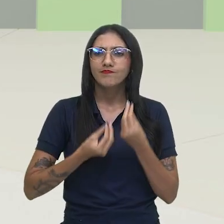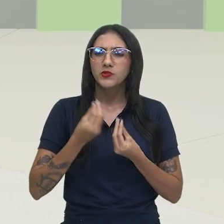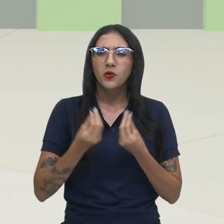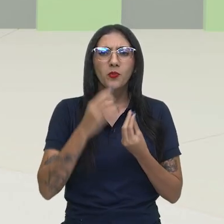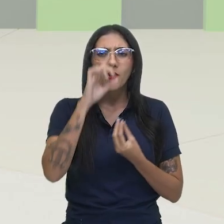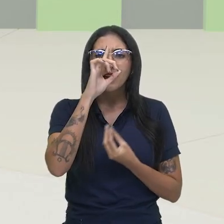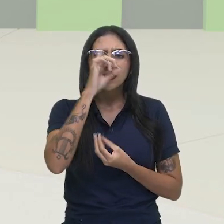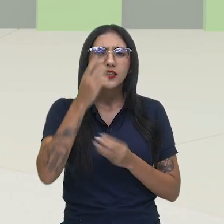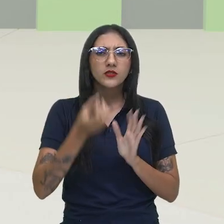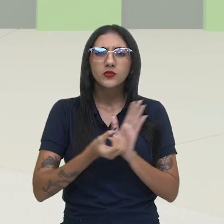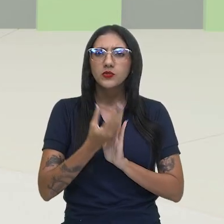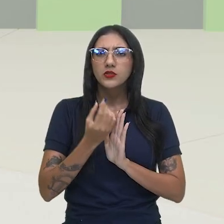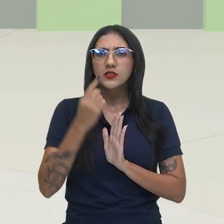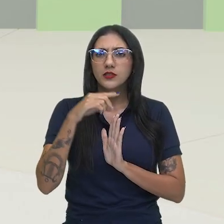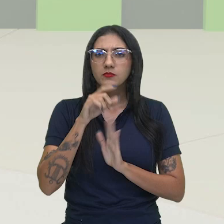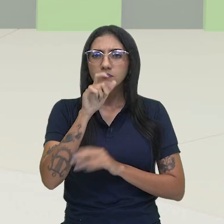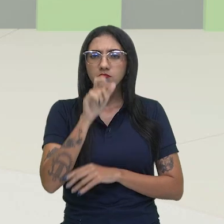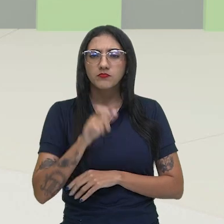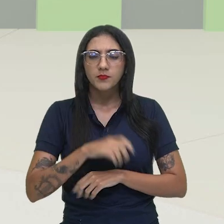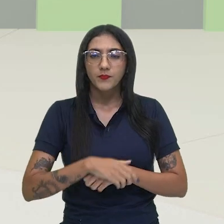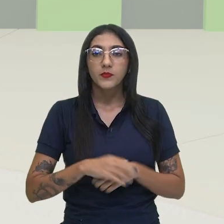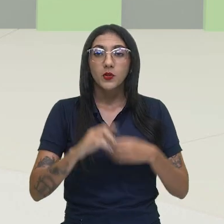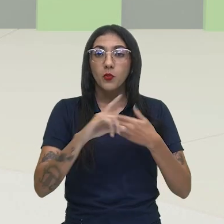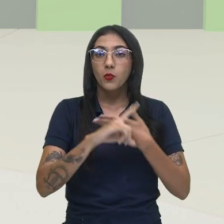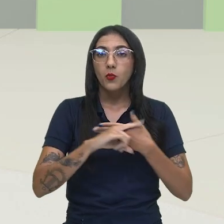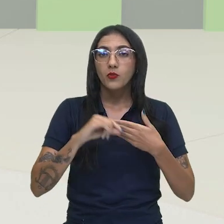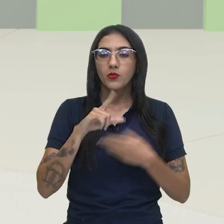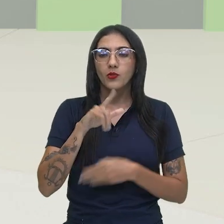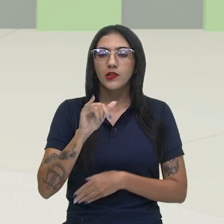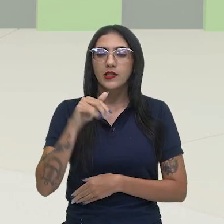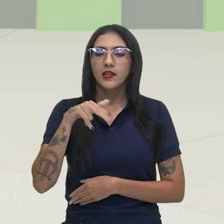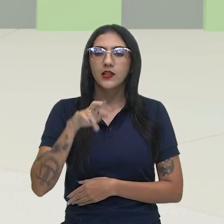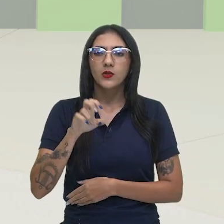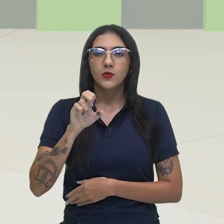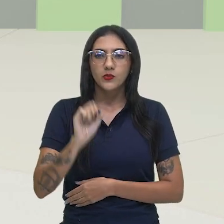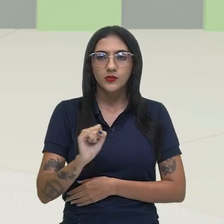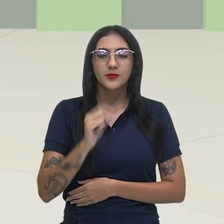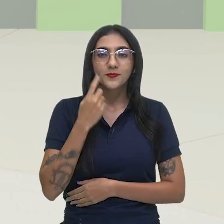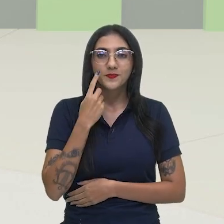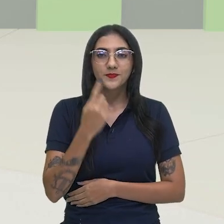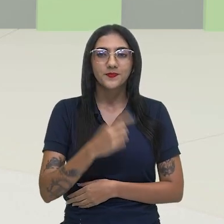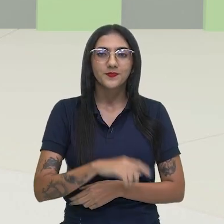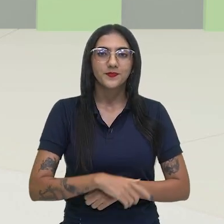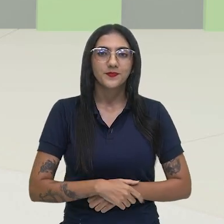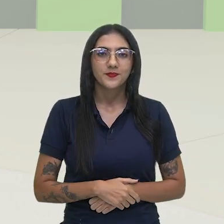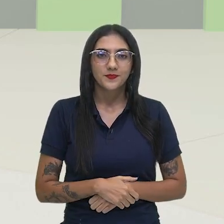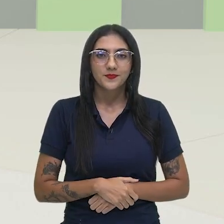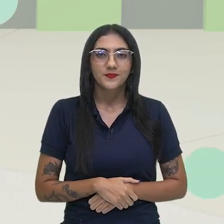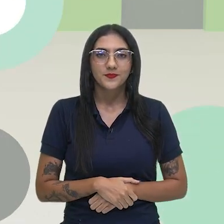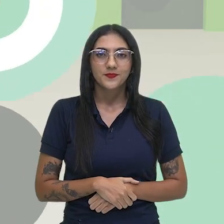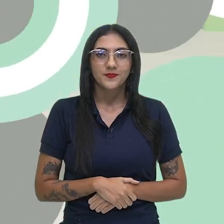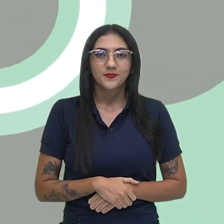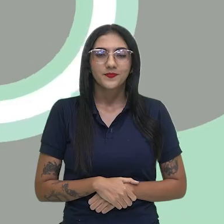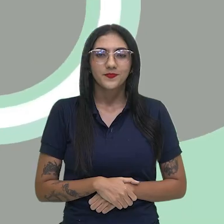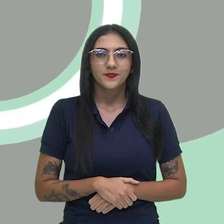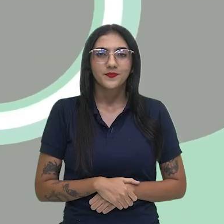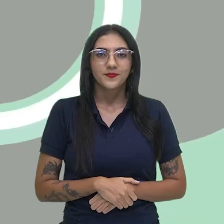fazer esse diagrama? Linus Pauling. Então, a gente vai conhecer aqui o Linus Pauling. Observem.